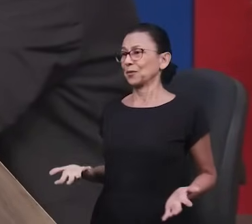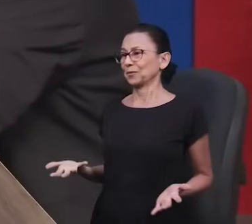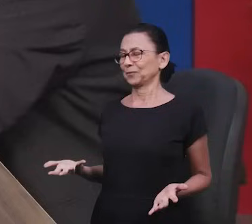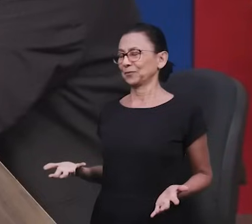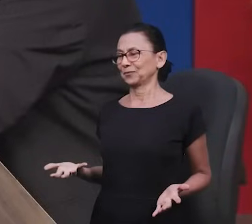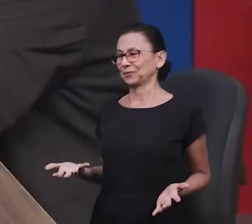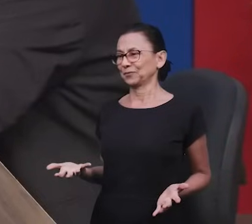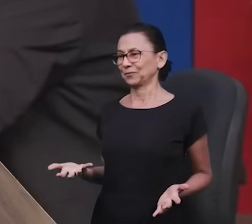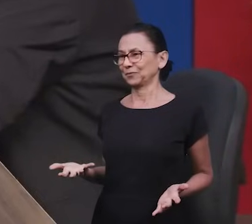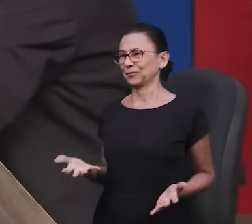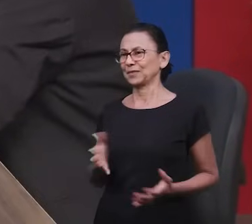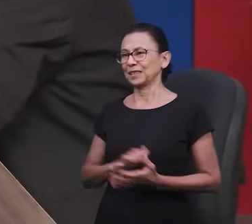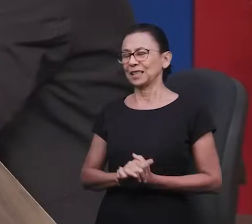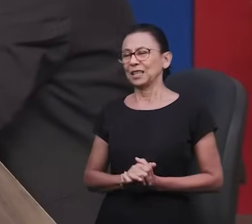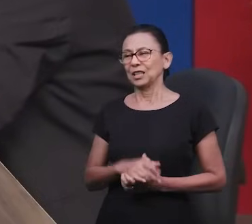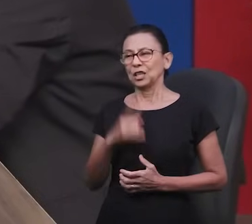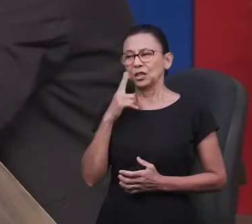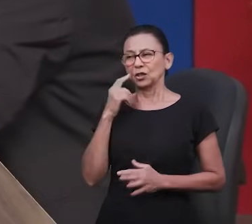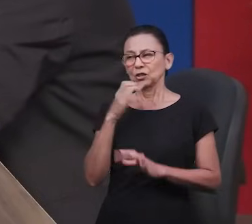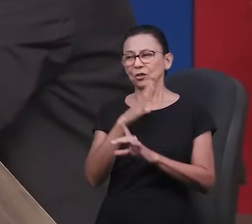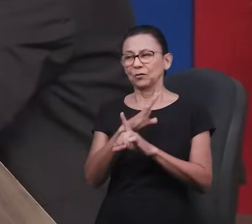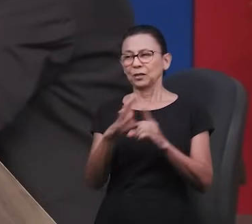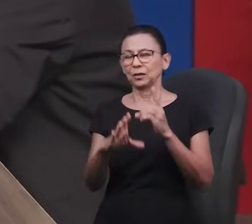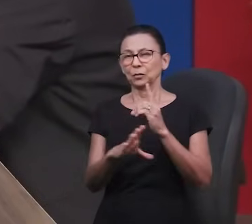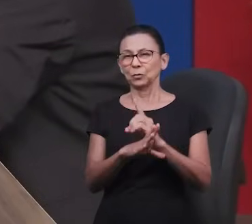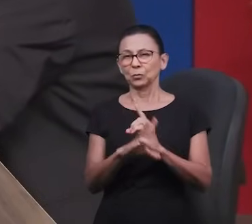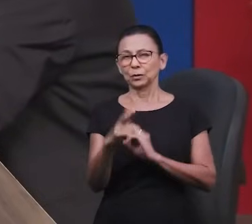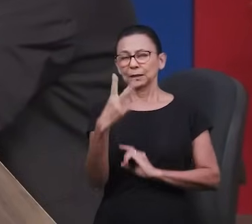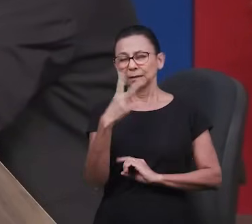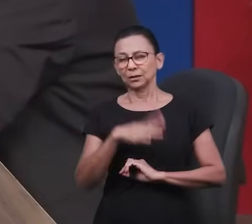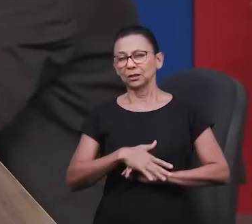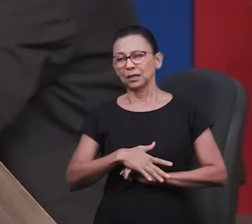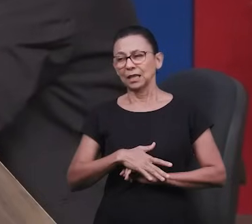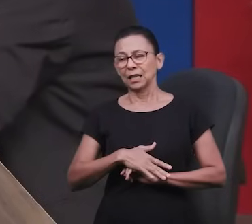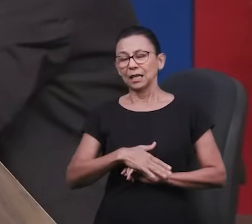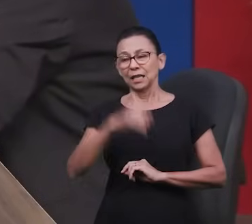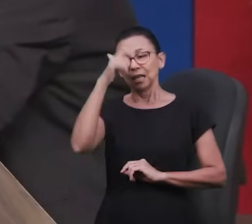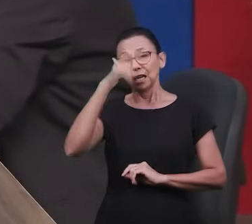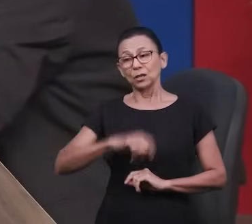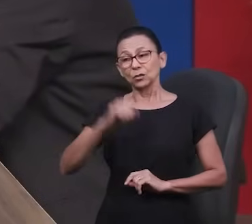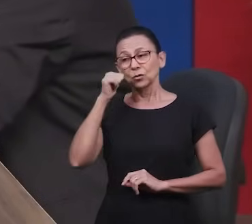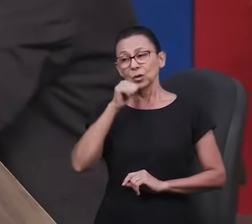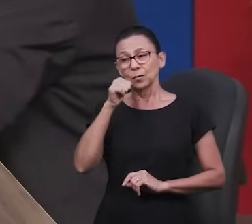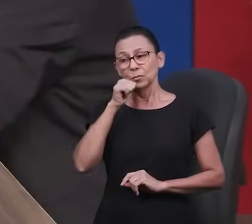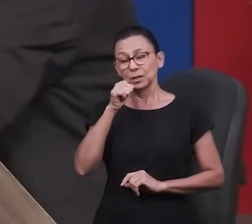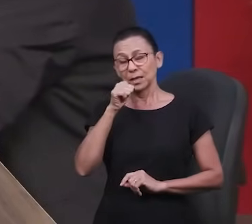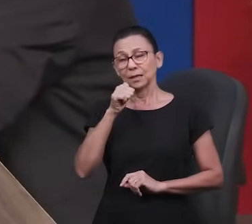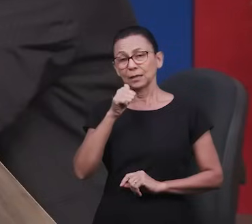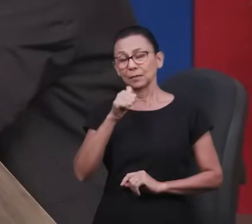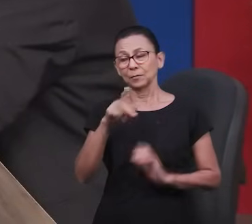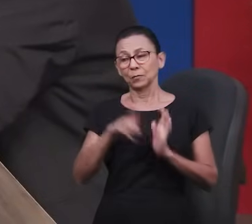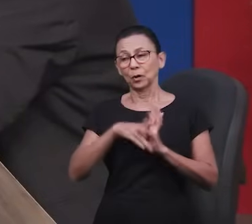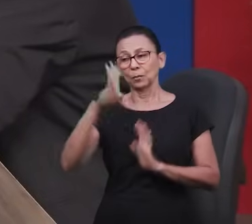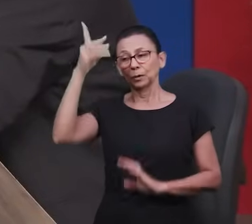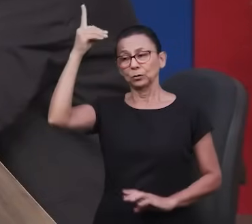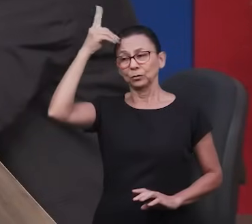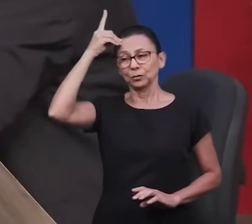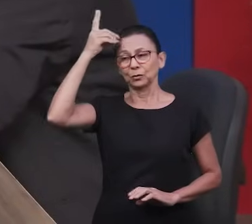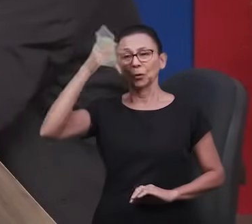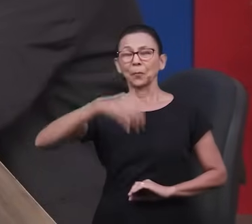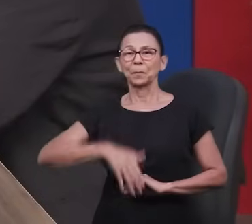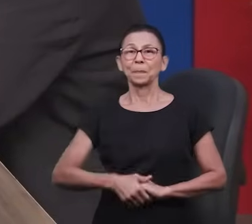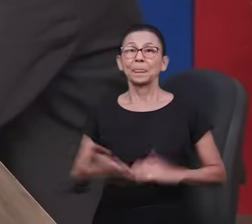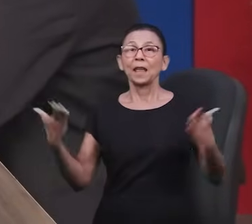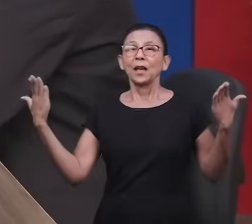falou comigo. Glória a Deus. Quando ela ouviu, ela disse assim, olha, essa mulher sou eu e o Senhor vai me dar essa bênção. Glória a Deus. Ela ligou